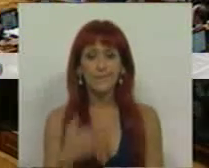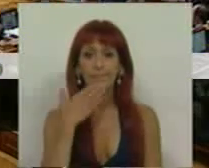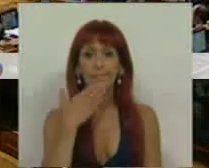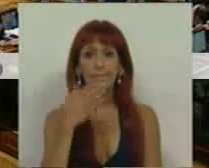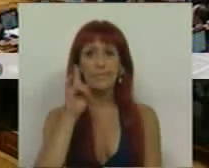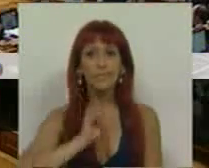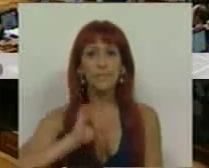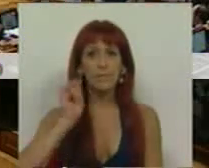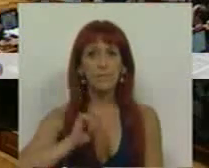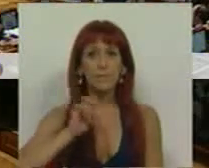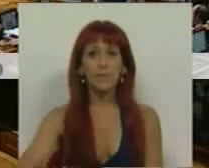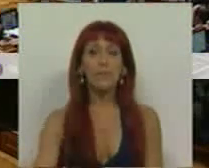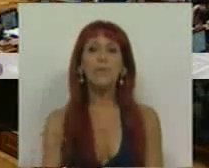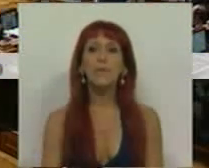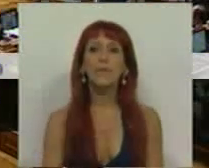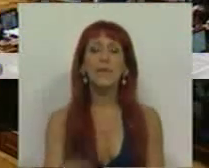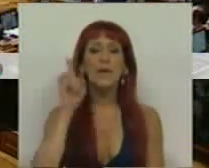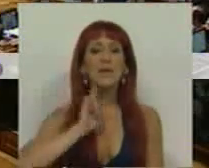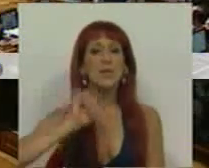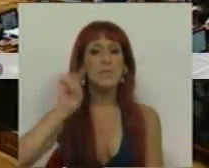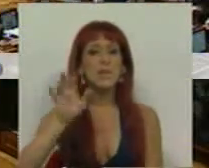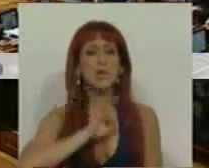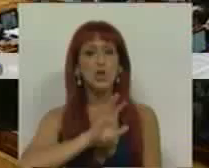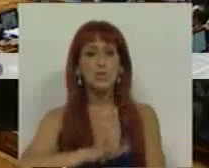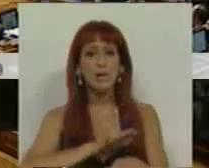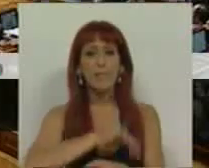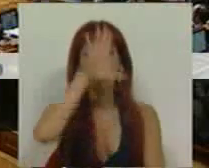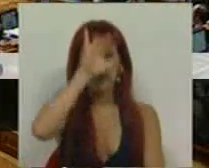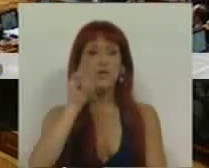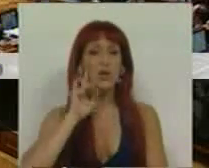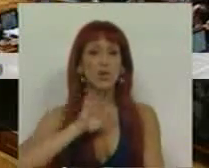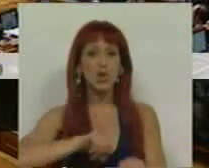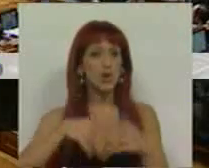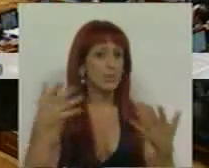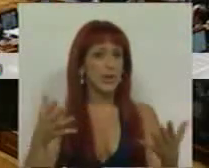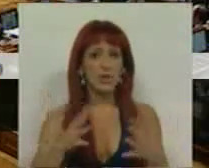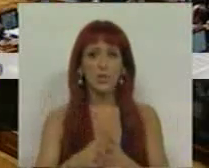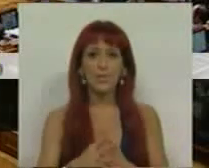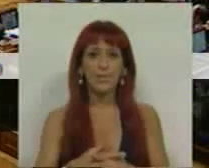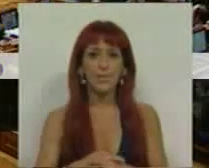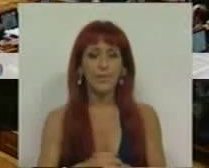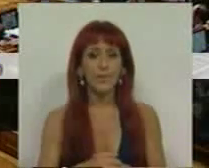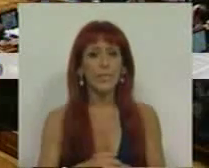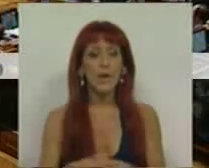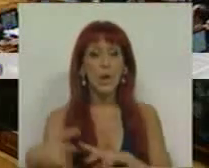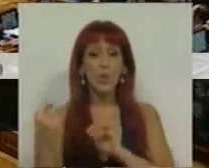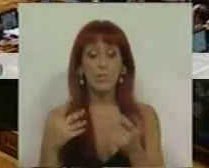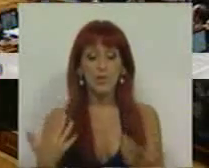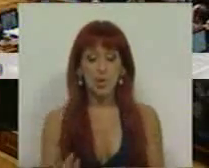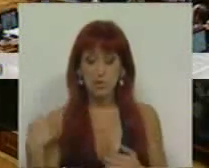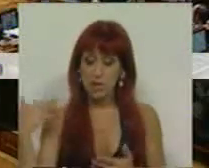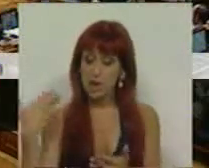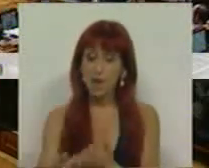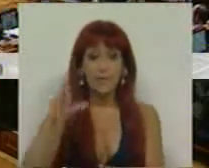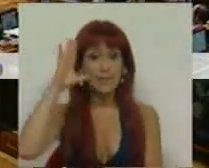Muito obrigada, Sra. Presidente. Sra. Presidente, senhores membros do Governo, senhoras e senhores deputados. O debate que tivemos ao